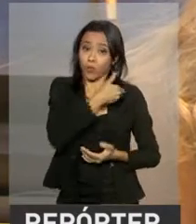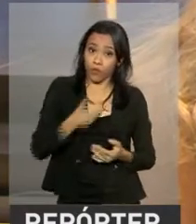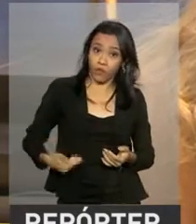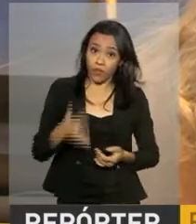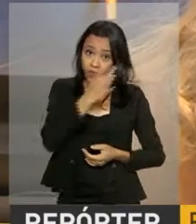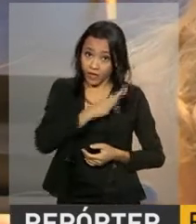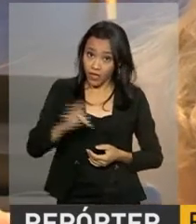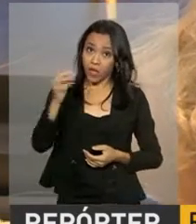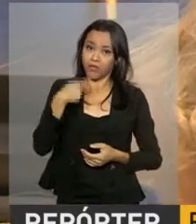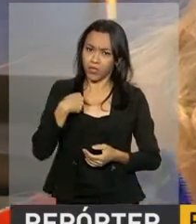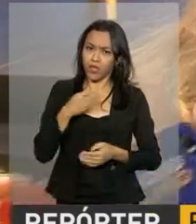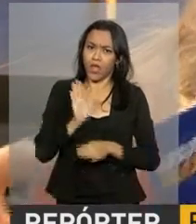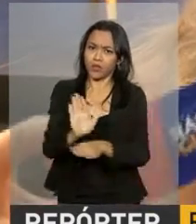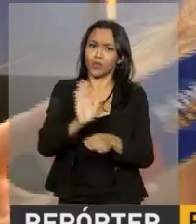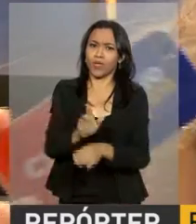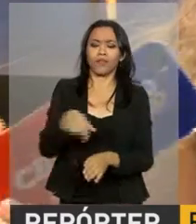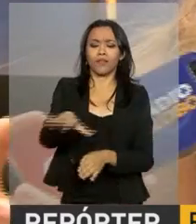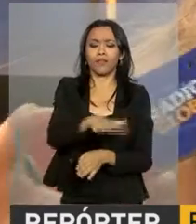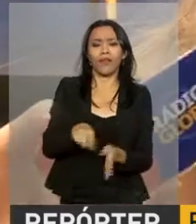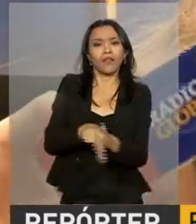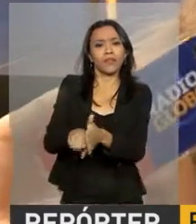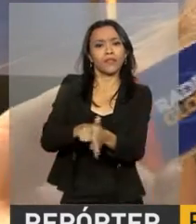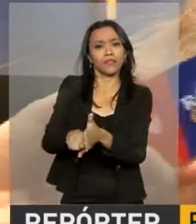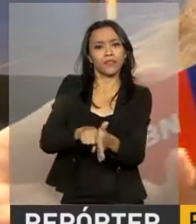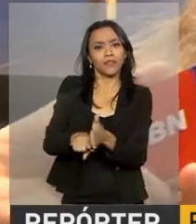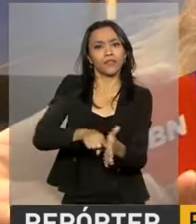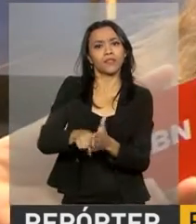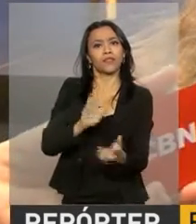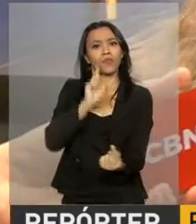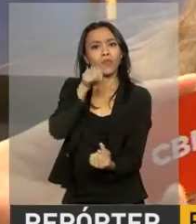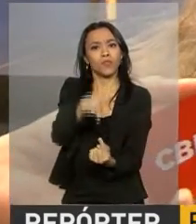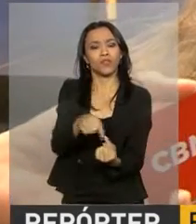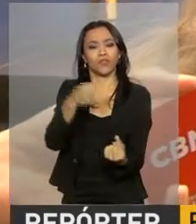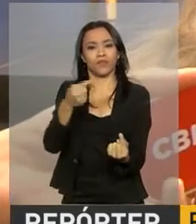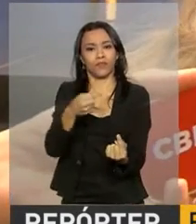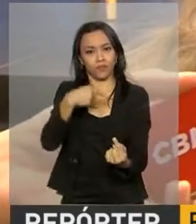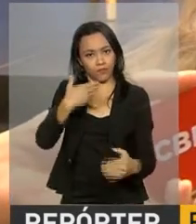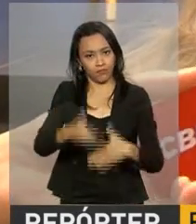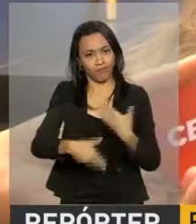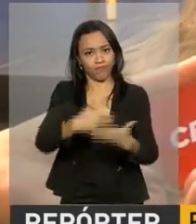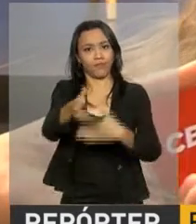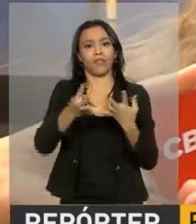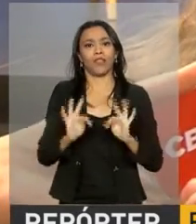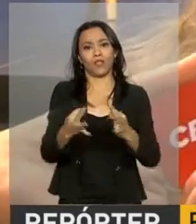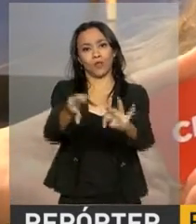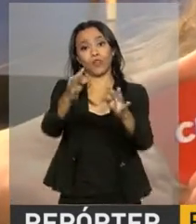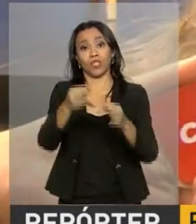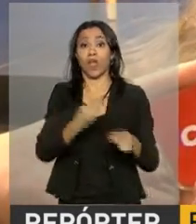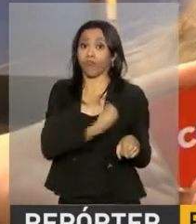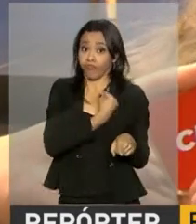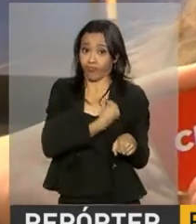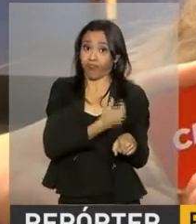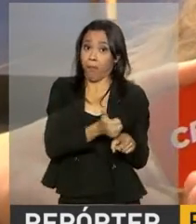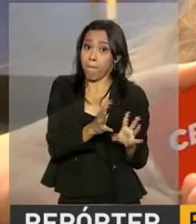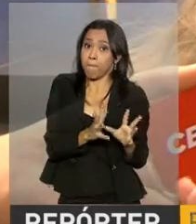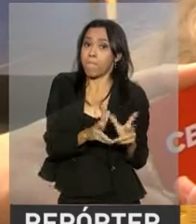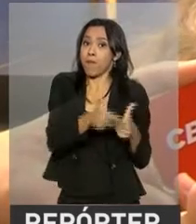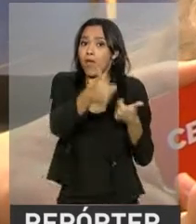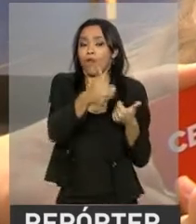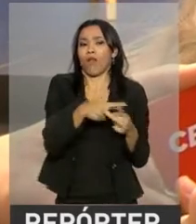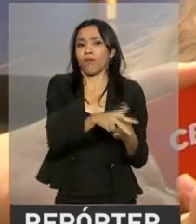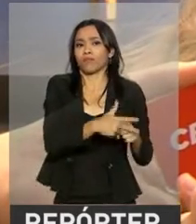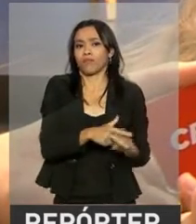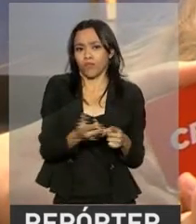tem investido em pesquisas para desenvolver tecnologias, para avançar em outras que já existem,